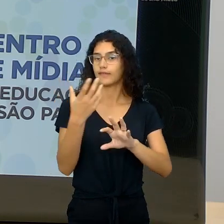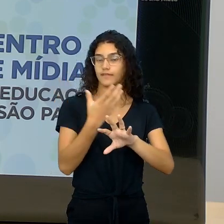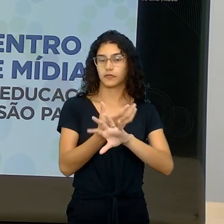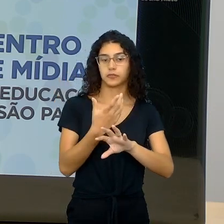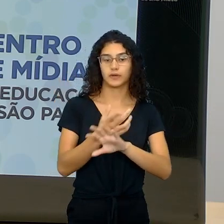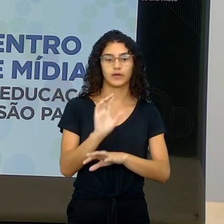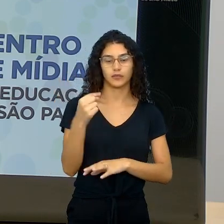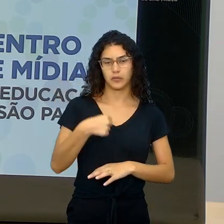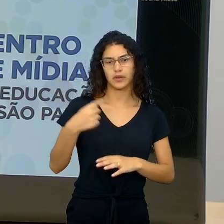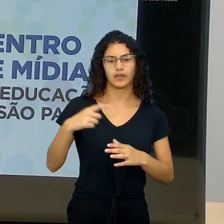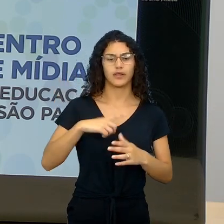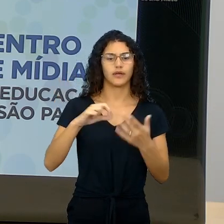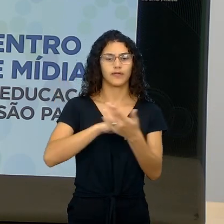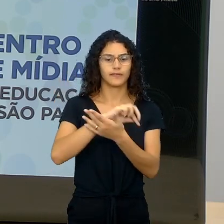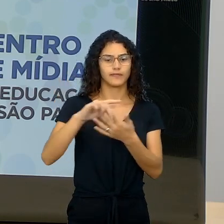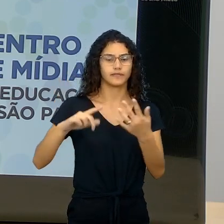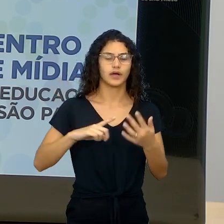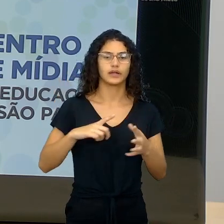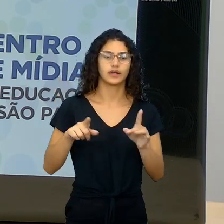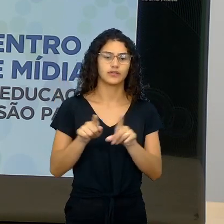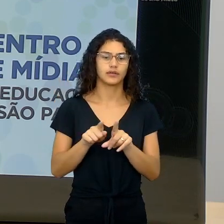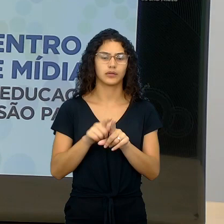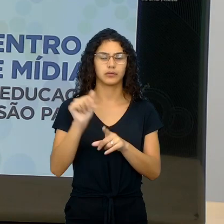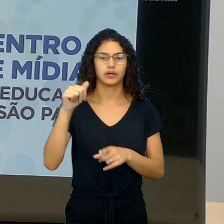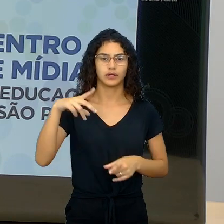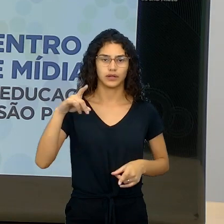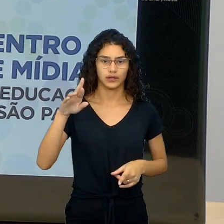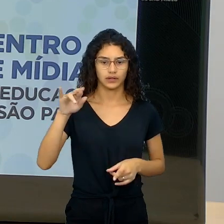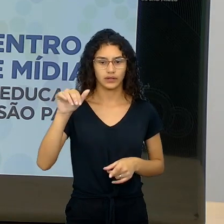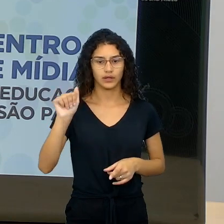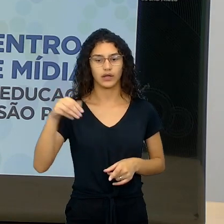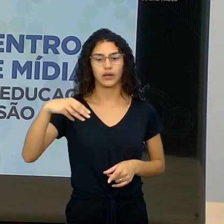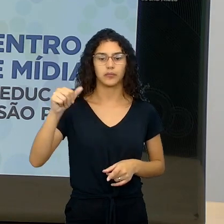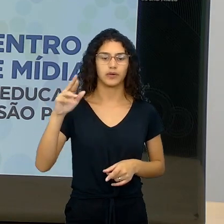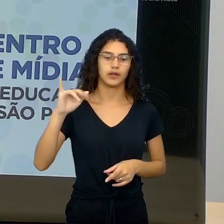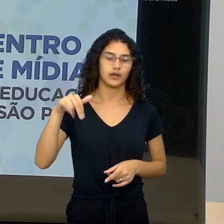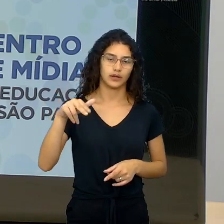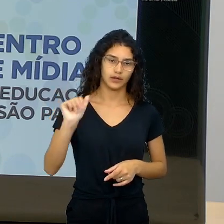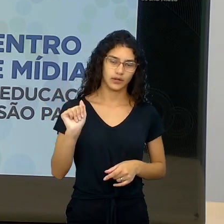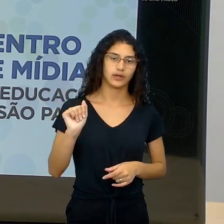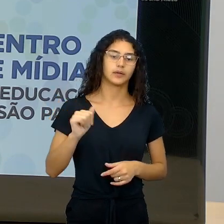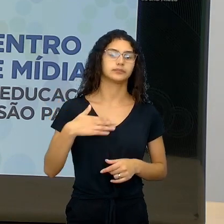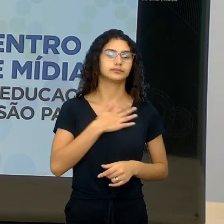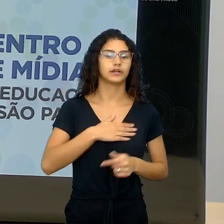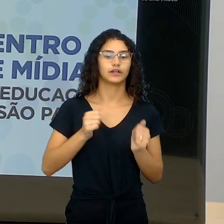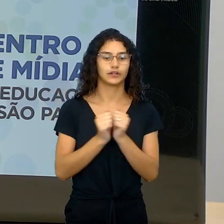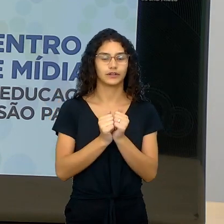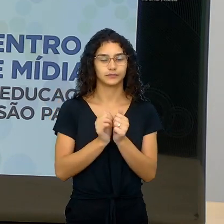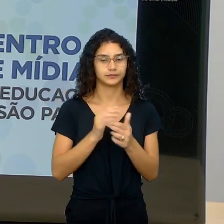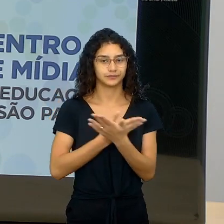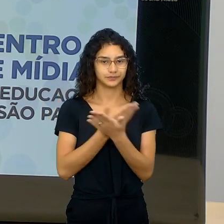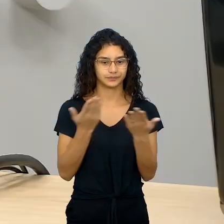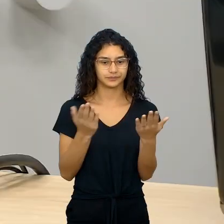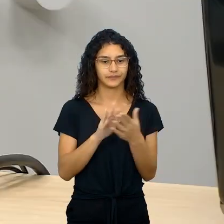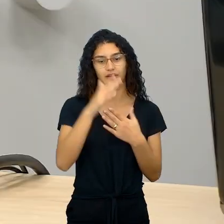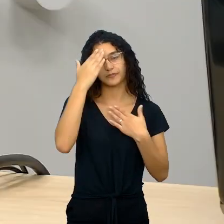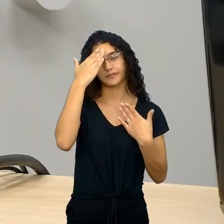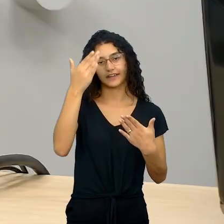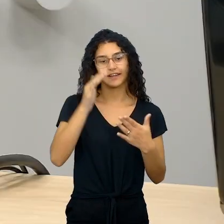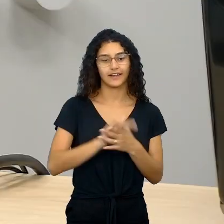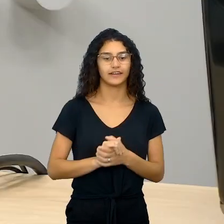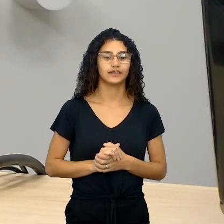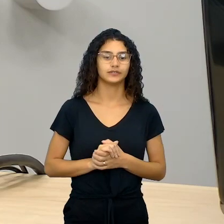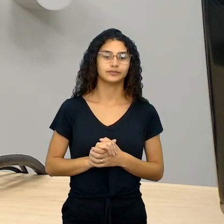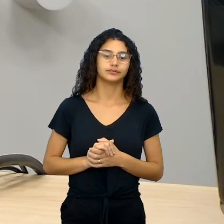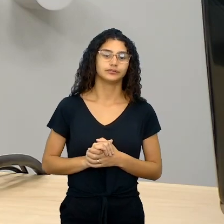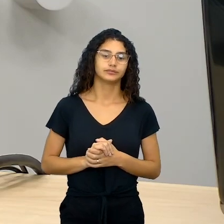só por mim, tem Sérgio Damiati, Andréa Cardoso, Mariana Lemes, né, é um prazer estar aqui, Gi. Obrigada, Milene, é um